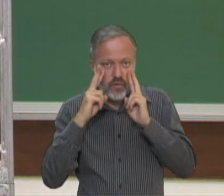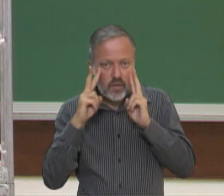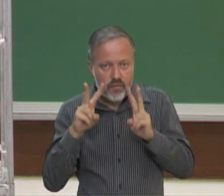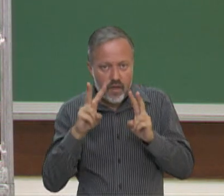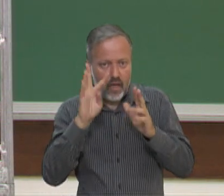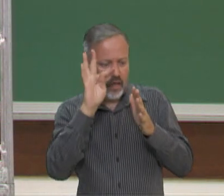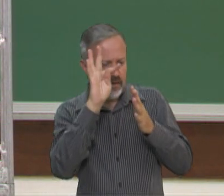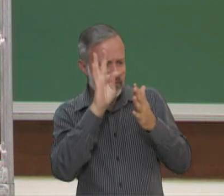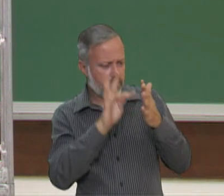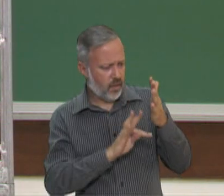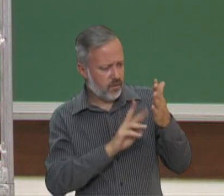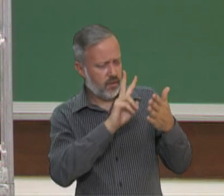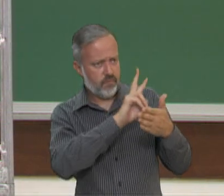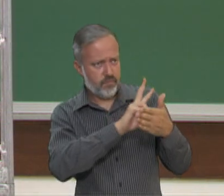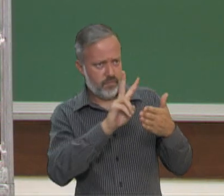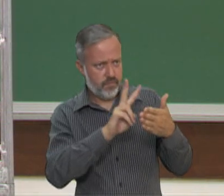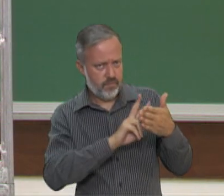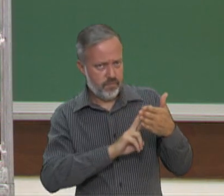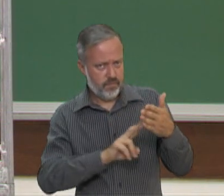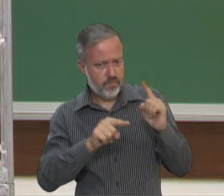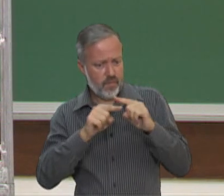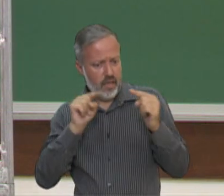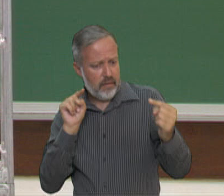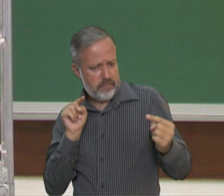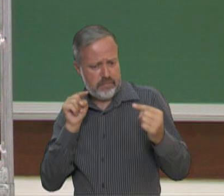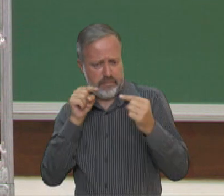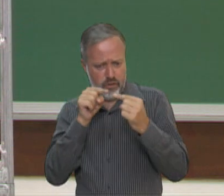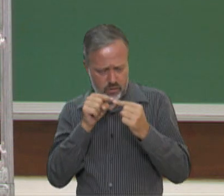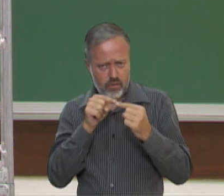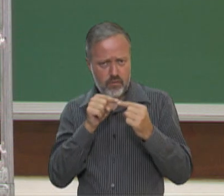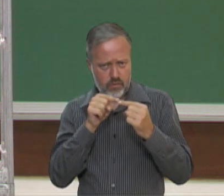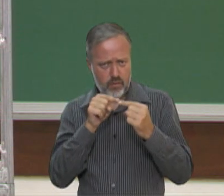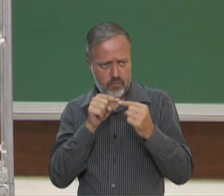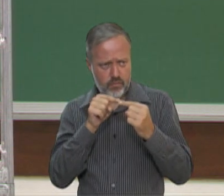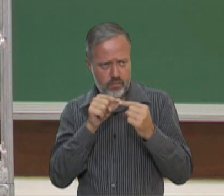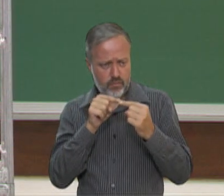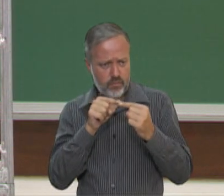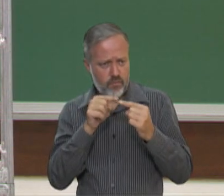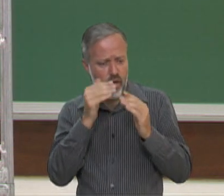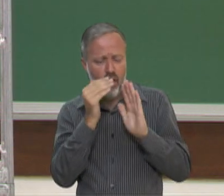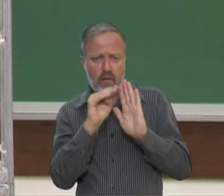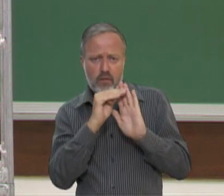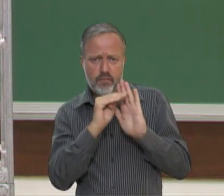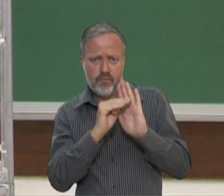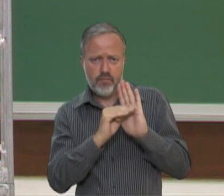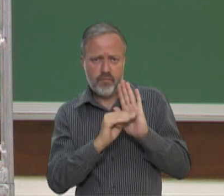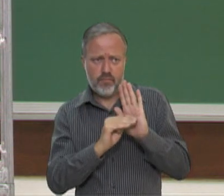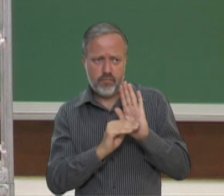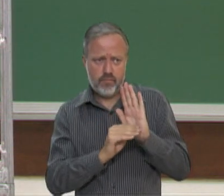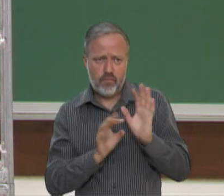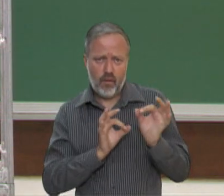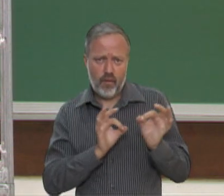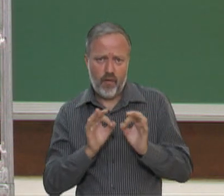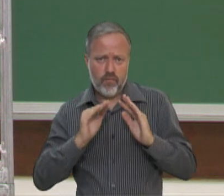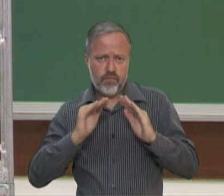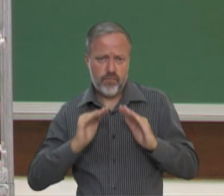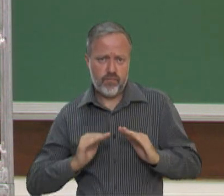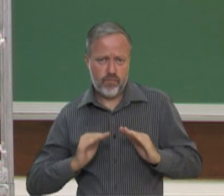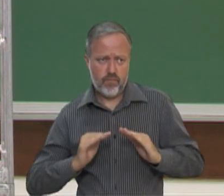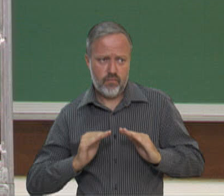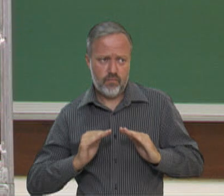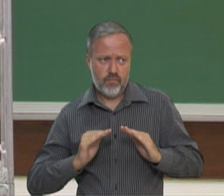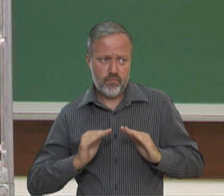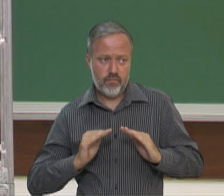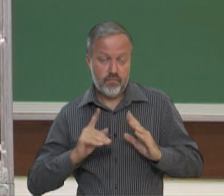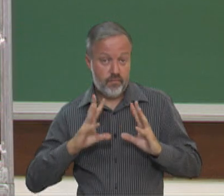um ocorrido, de forma direta, seguindo algumas questões e padrões fixos. Então, a gente tem toda